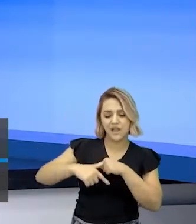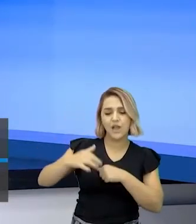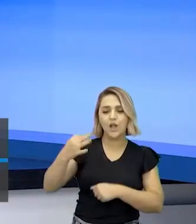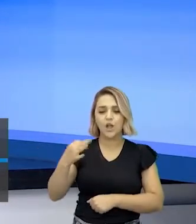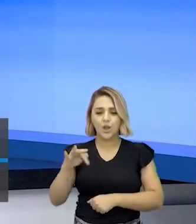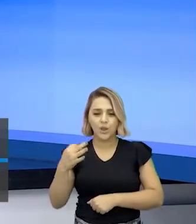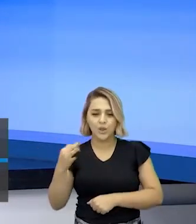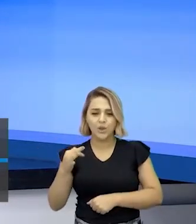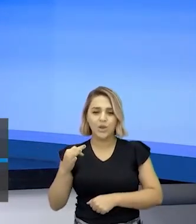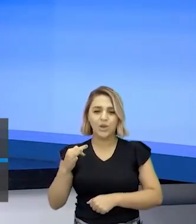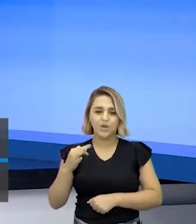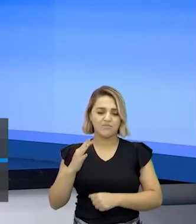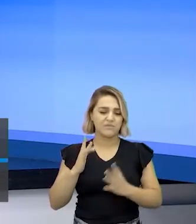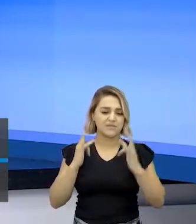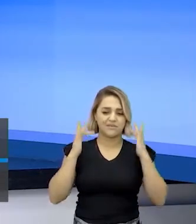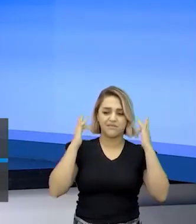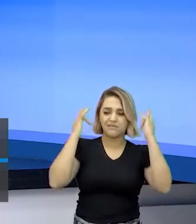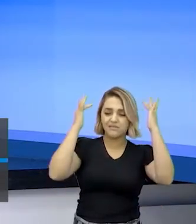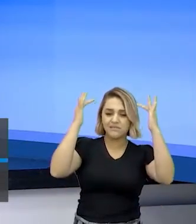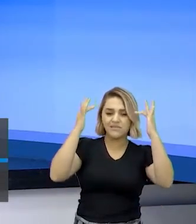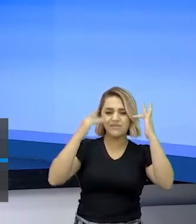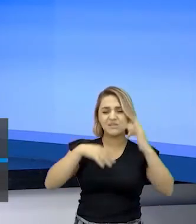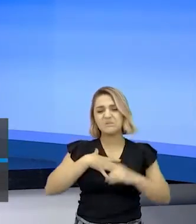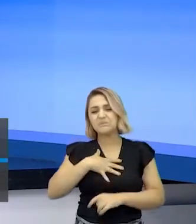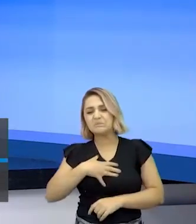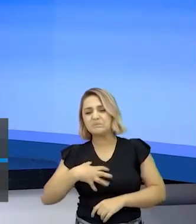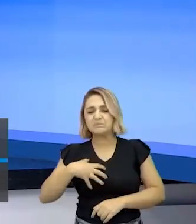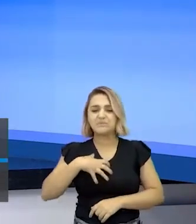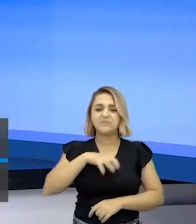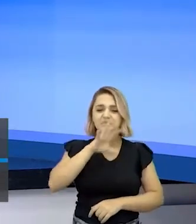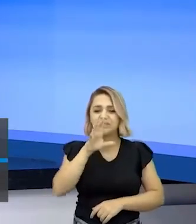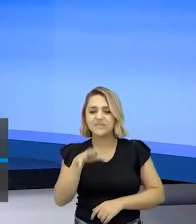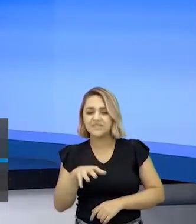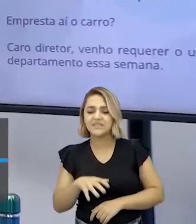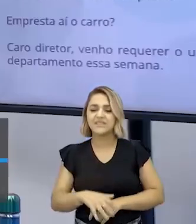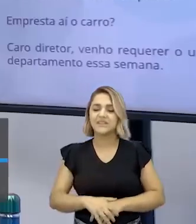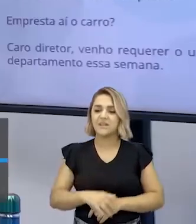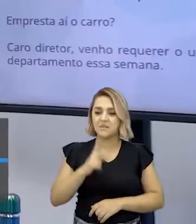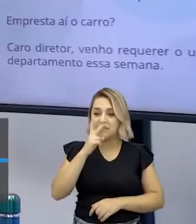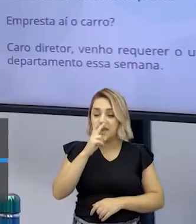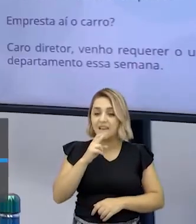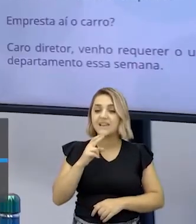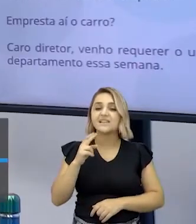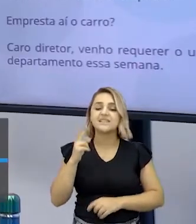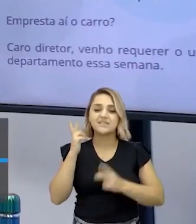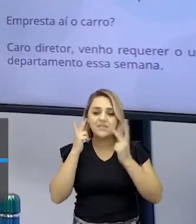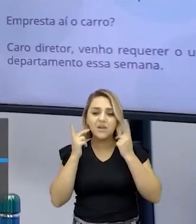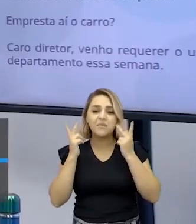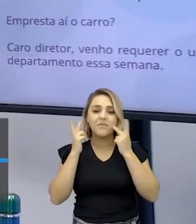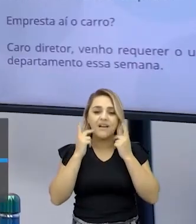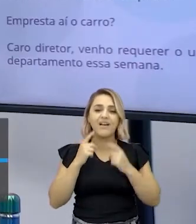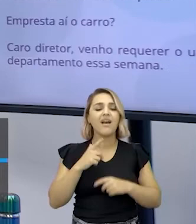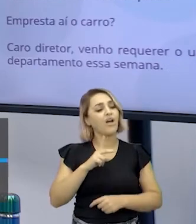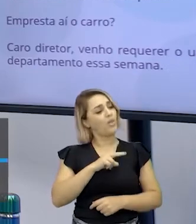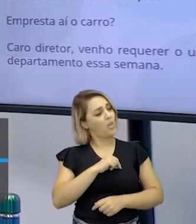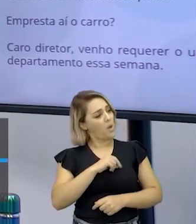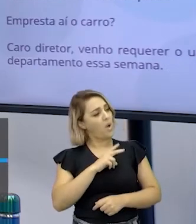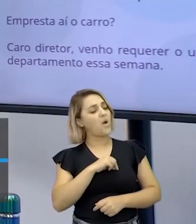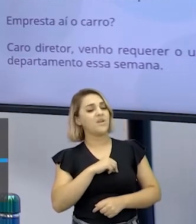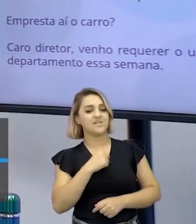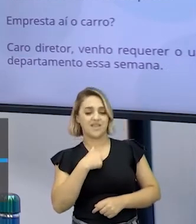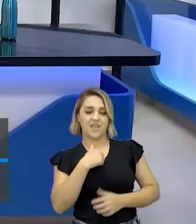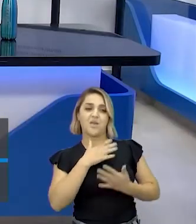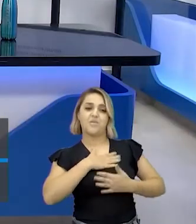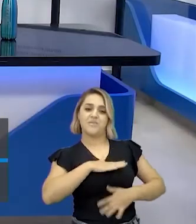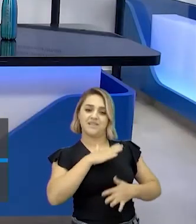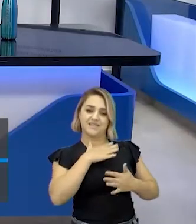irritabilidade e enjoo, sintomas mais comuns. E então, Elaine? Nossa, doutor, já fiquei mais tranquila, viu? Bem diferente.